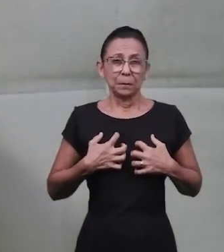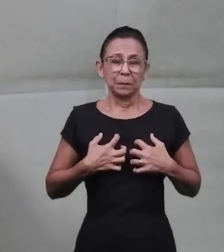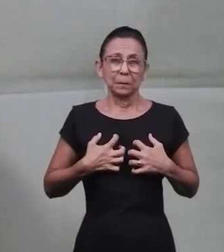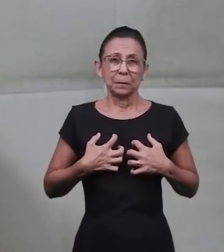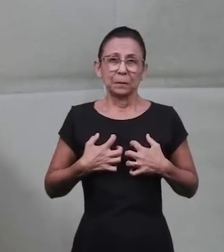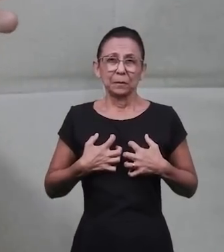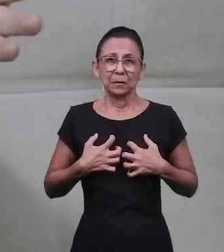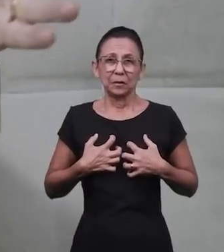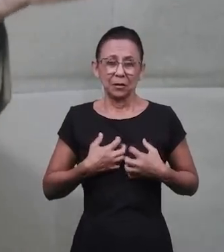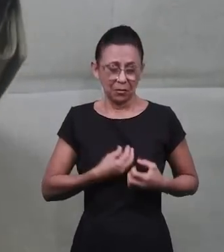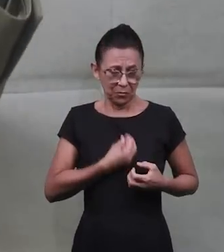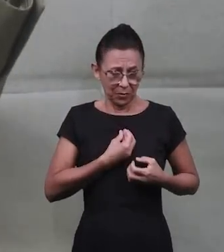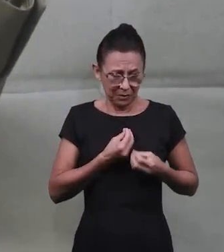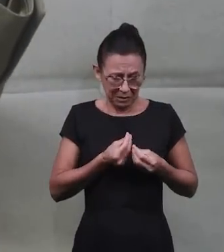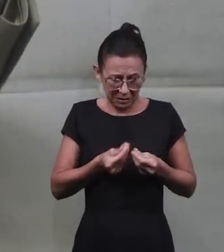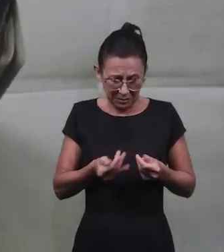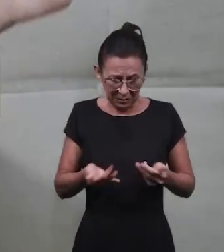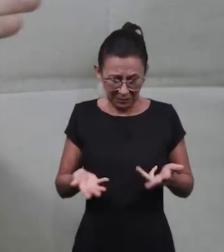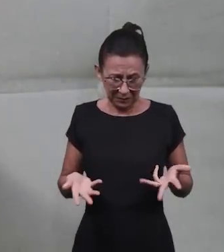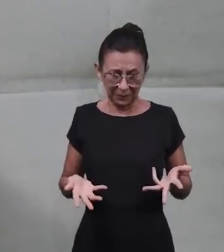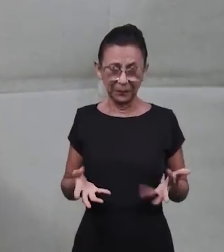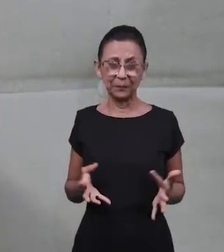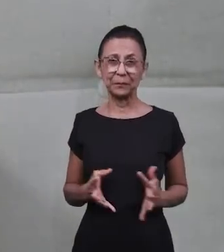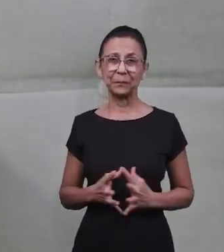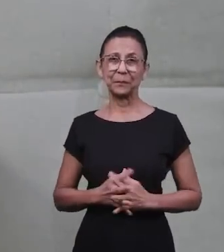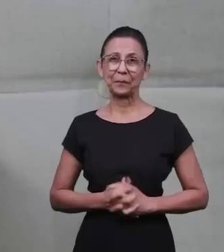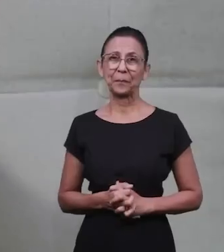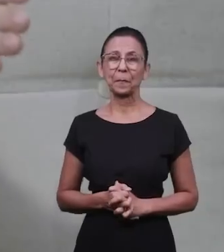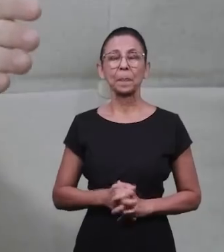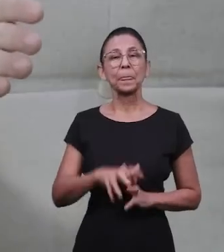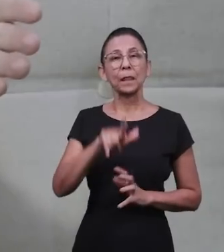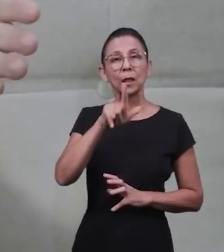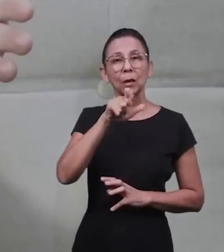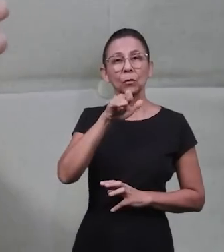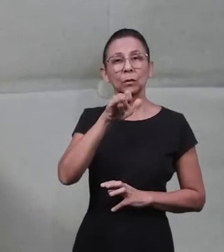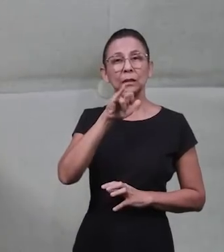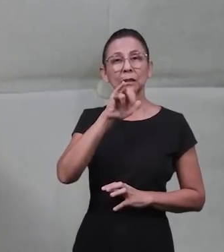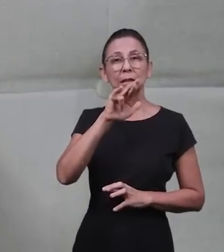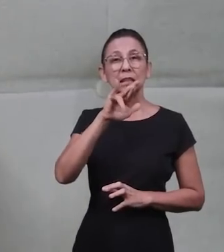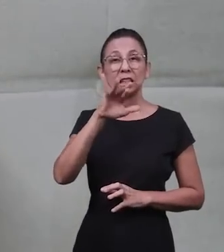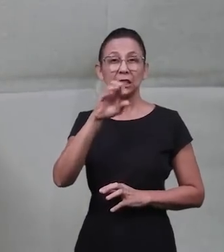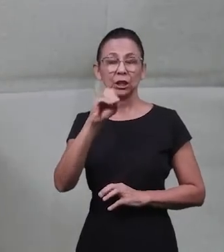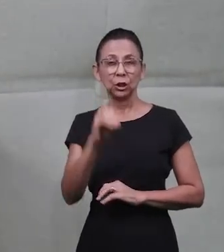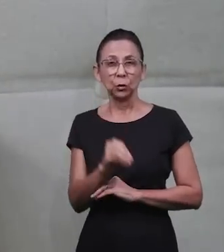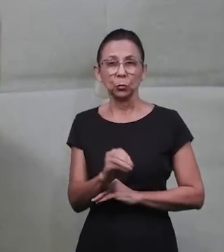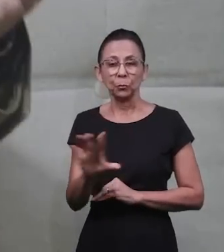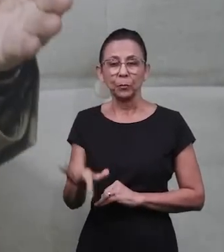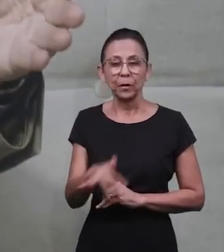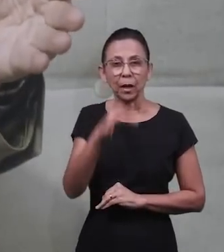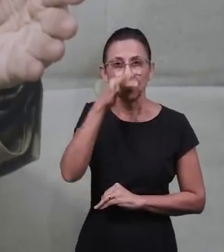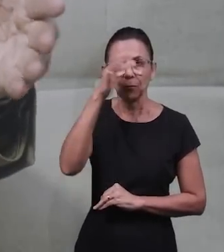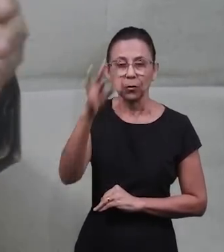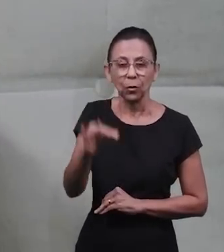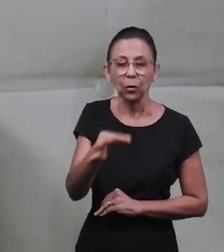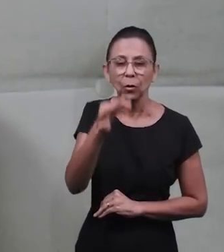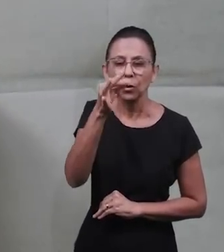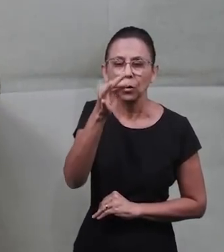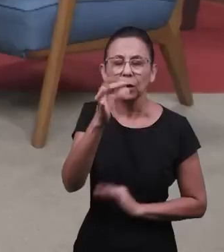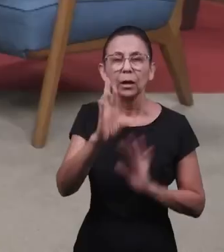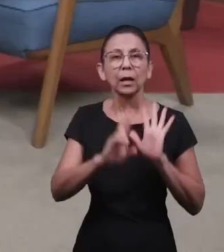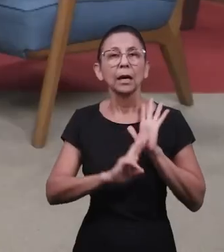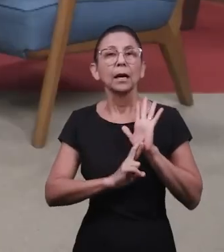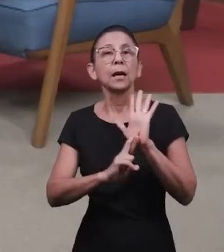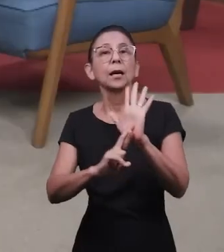os espinhos? Então, o lírio fala da pureza. O lírio fala da santidade. Então,